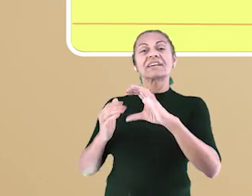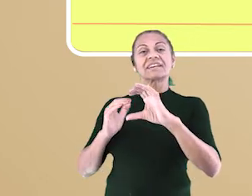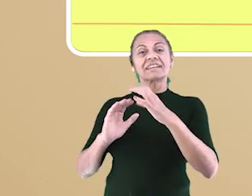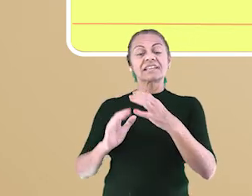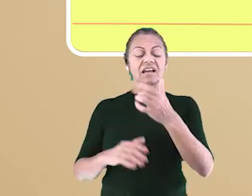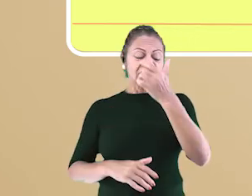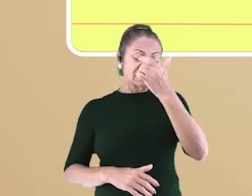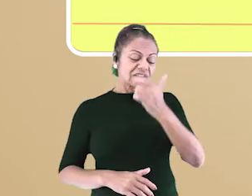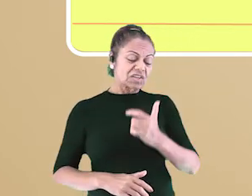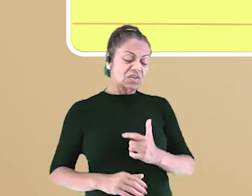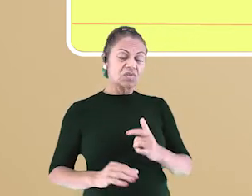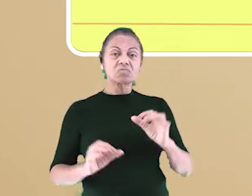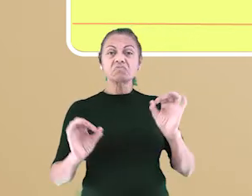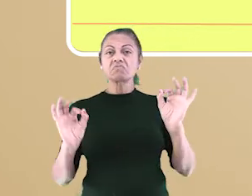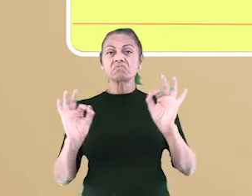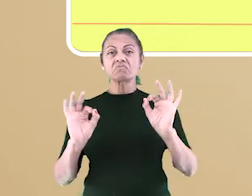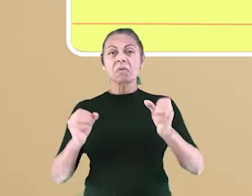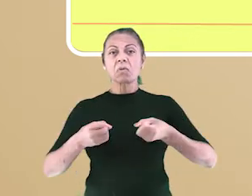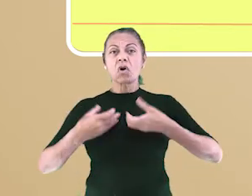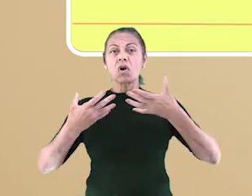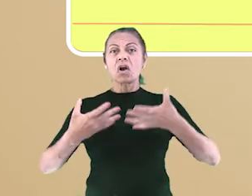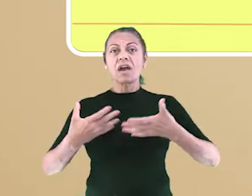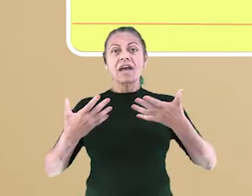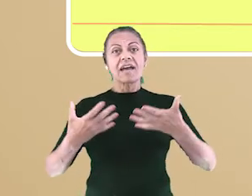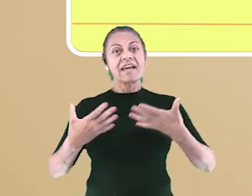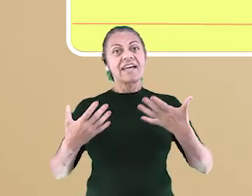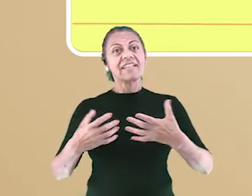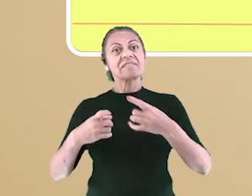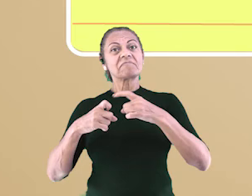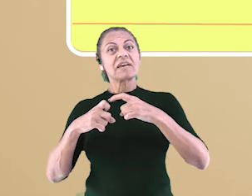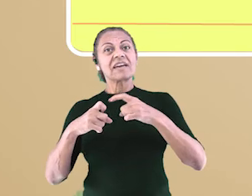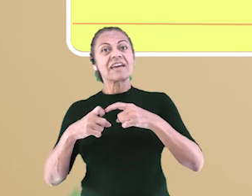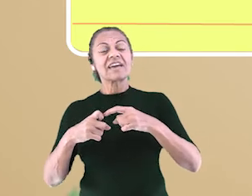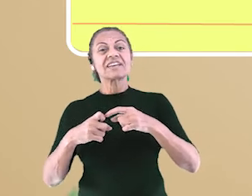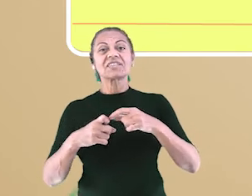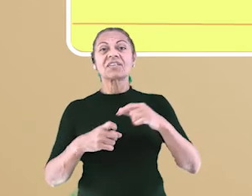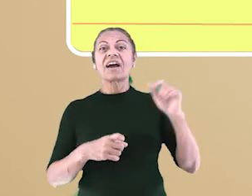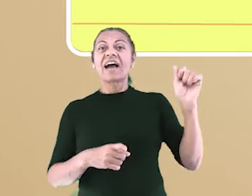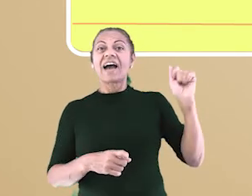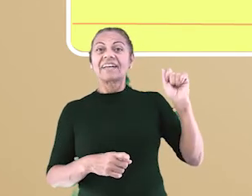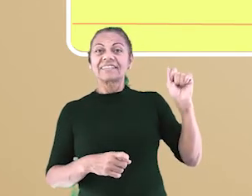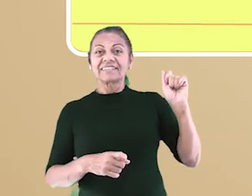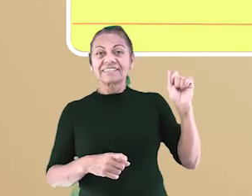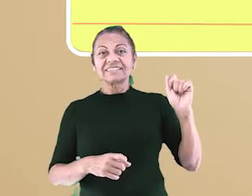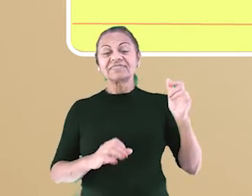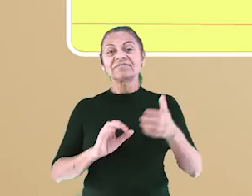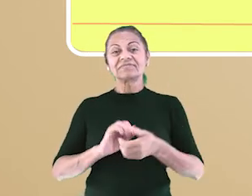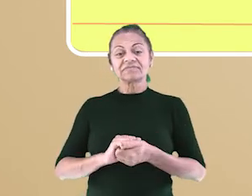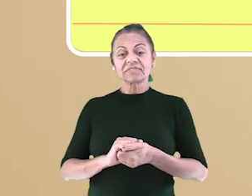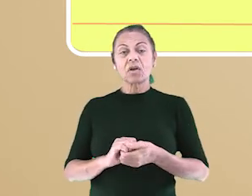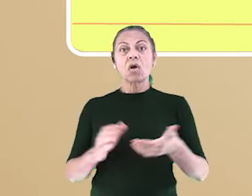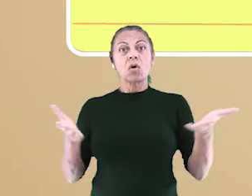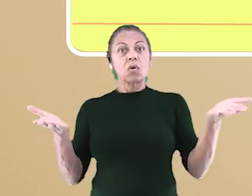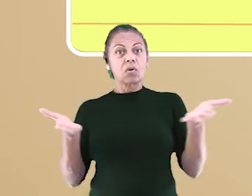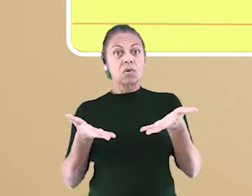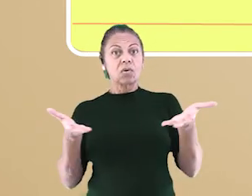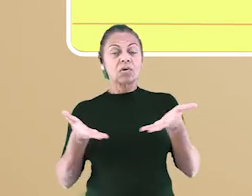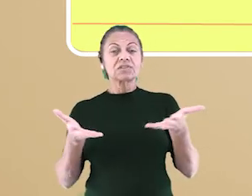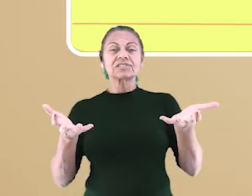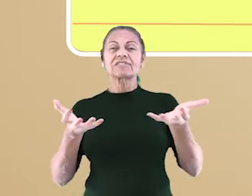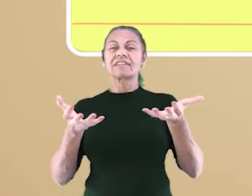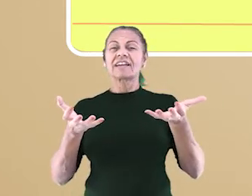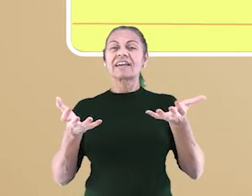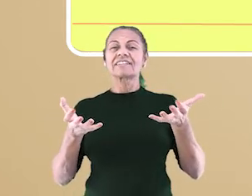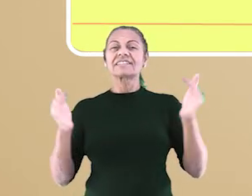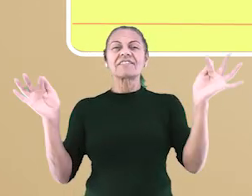outra põe-se a cantar. Mas eu não sei o que eu vou ser, poeta, doutora ou atriz. Hoje eu só sei de uma